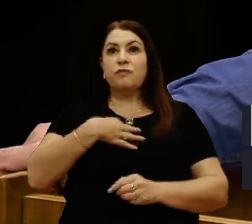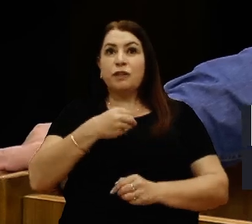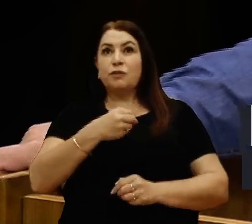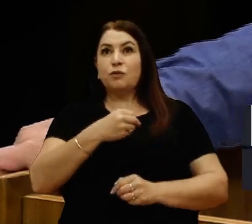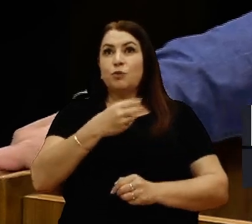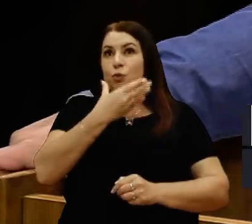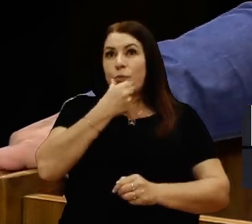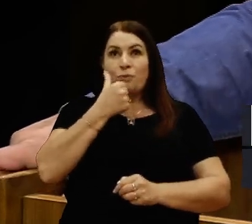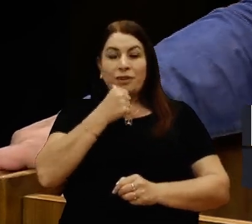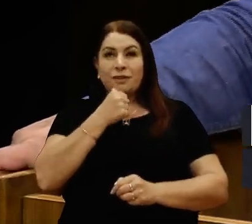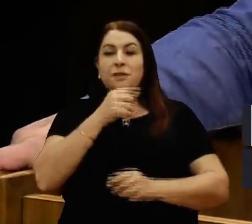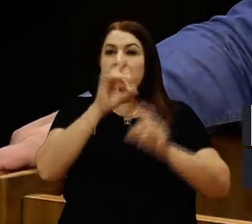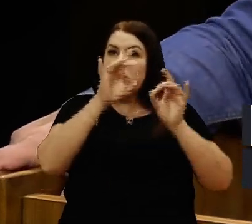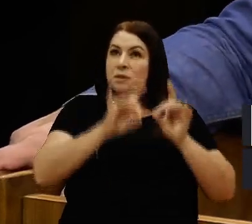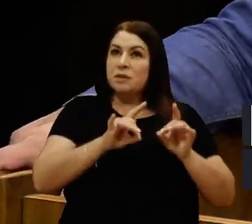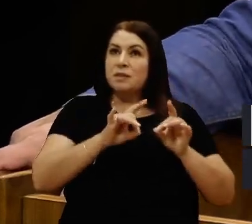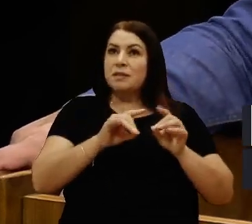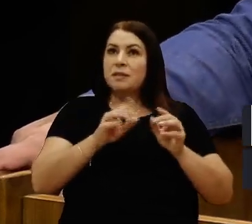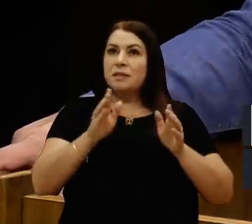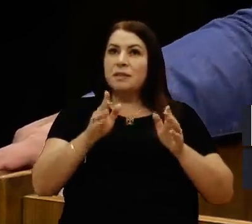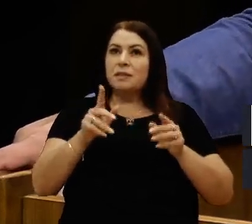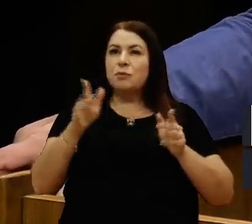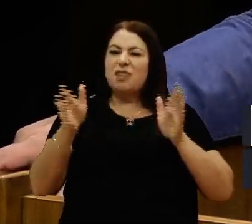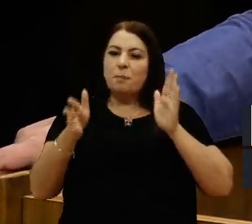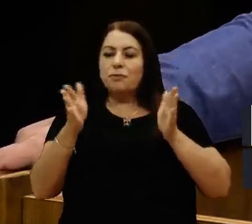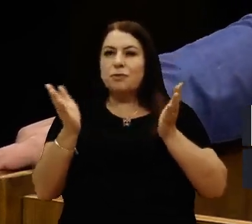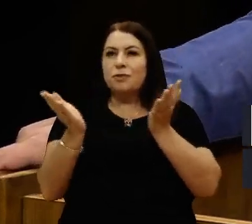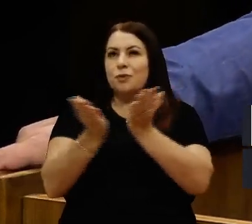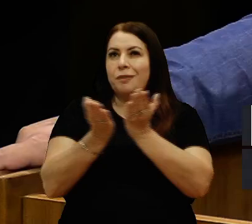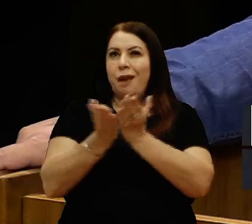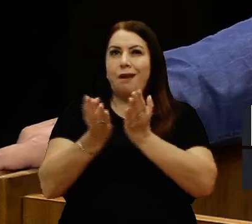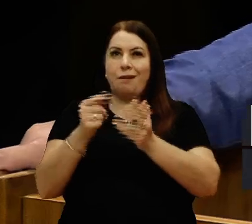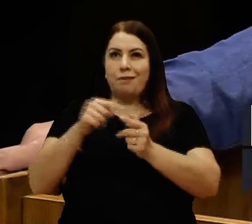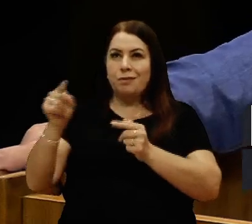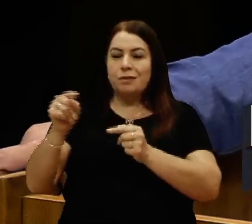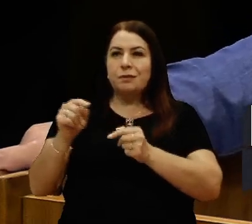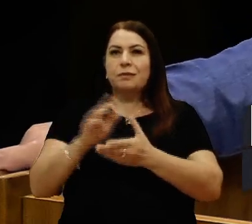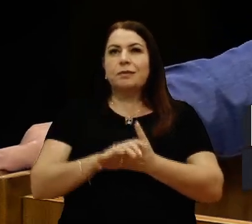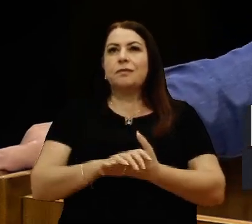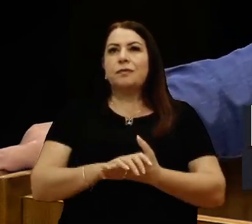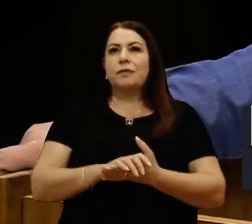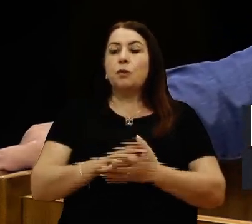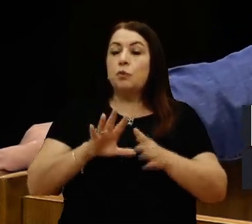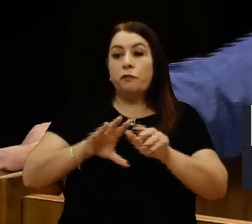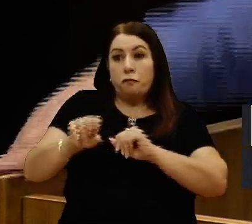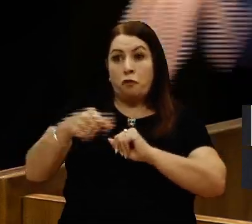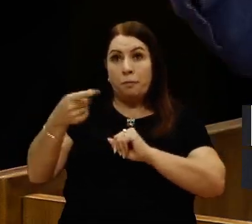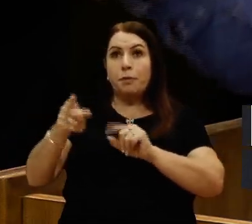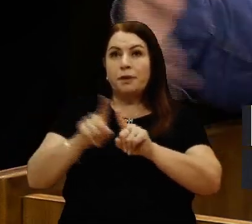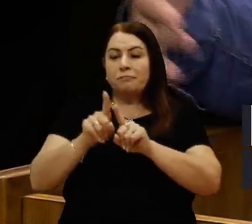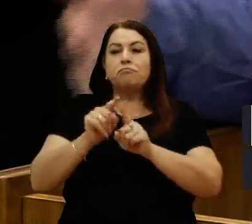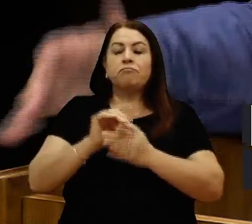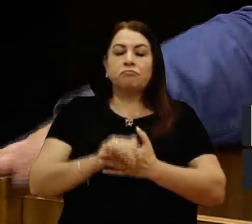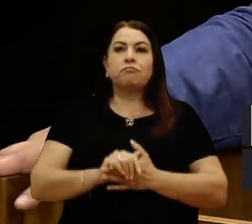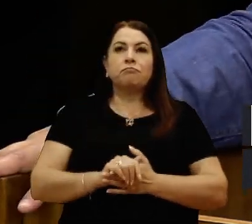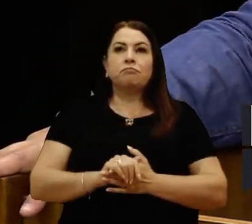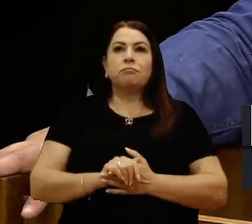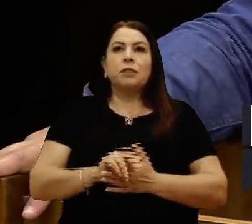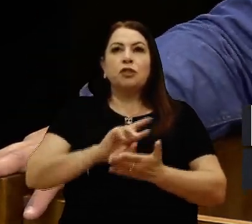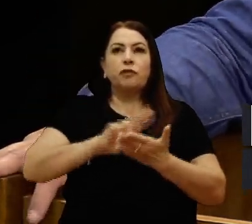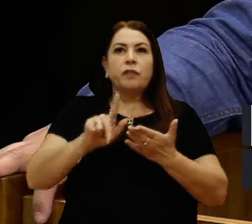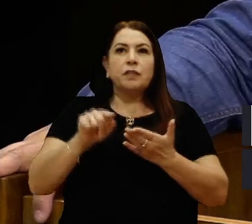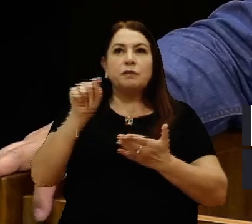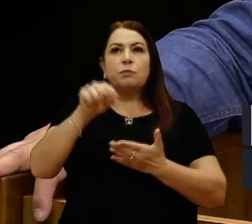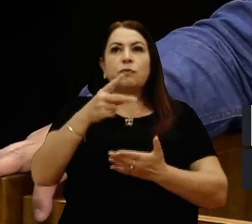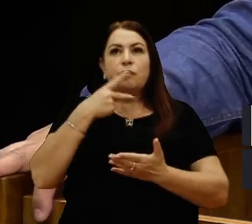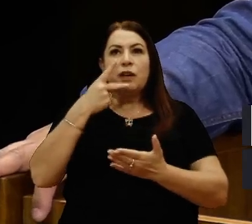filhas, especialmente na fase de estudar, né? Os filhos e filhas quando estão estudando, quando estão se formando. Isso várias vezes vinha à